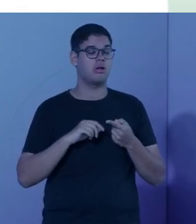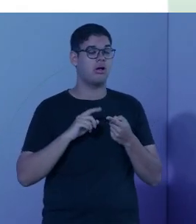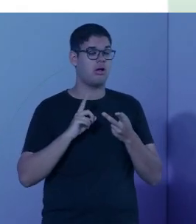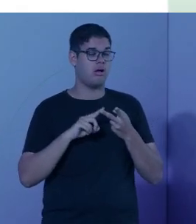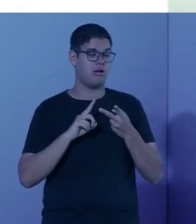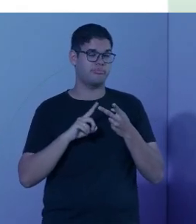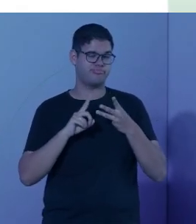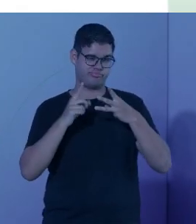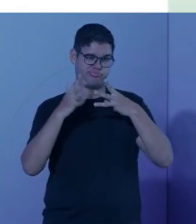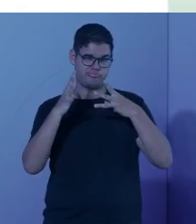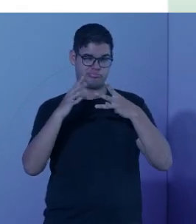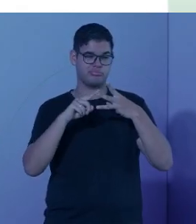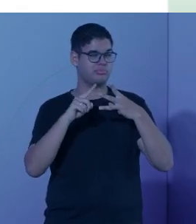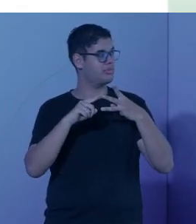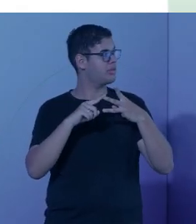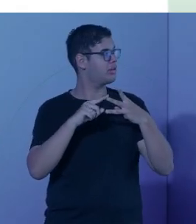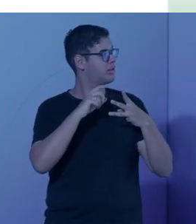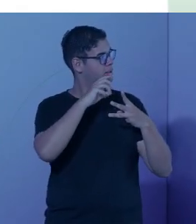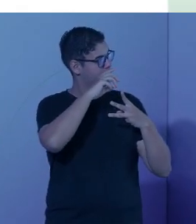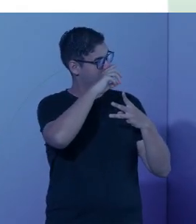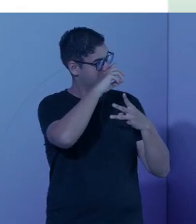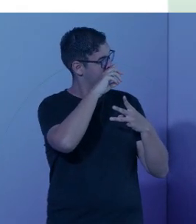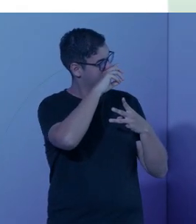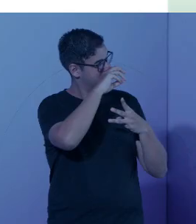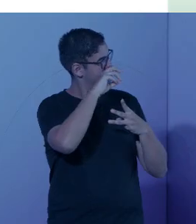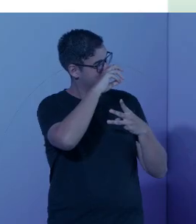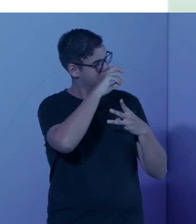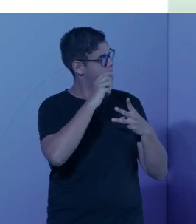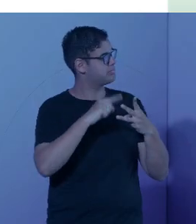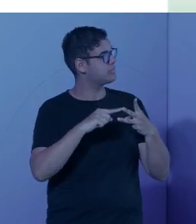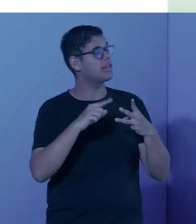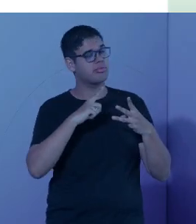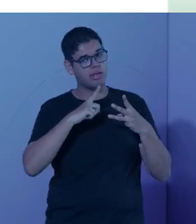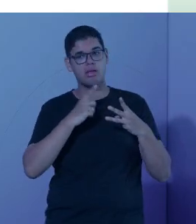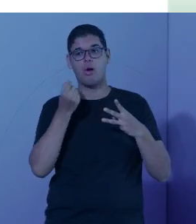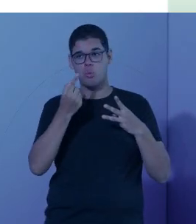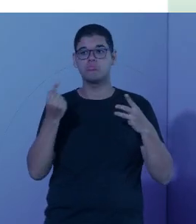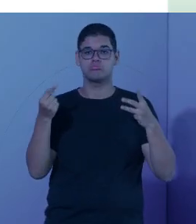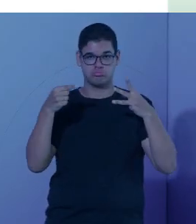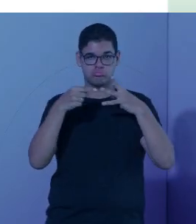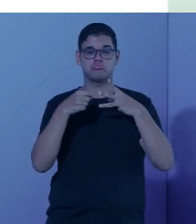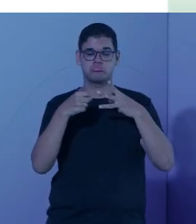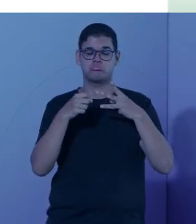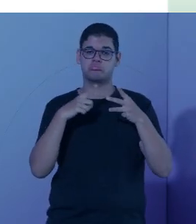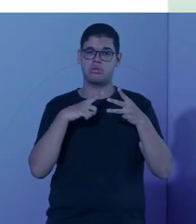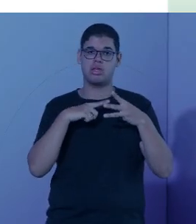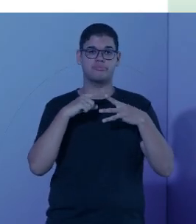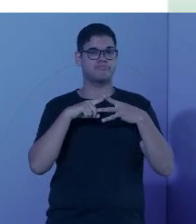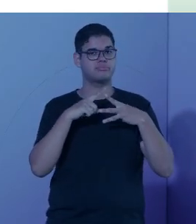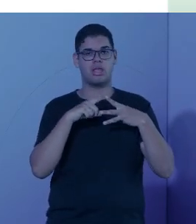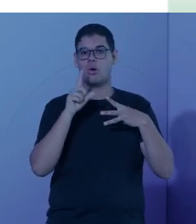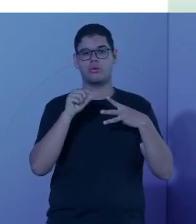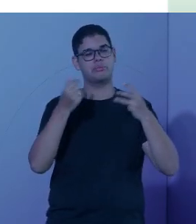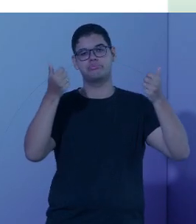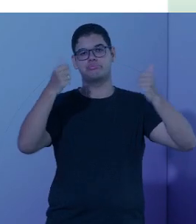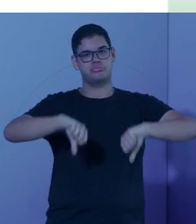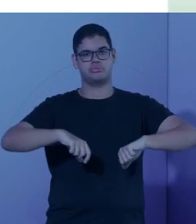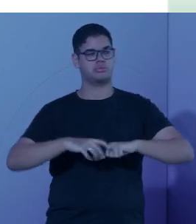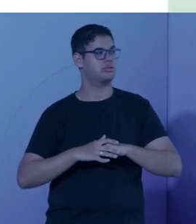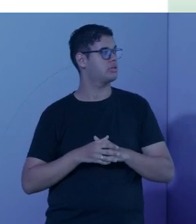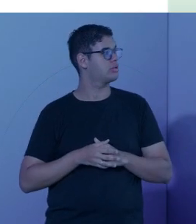claro, são os que contêm dados incompatíveis, e nesse verde mais escuro, os que estão somente dados da portaria de incorporação.